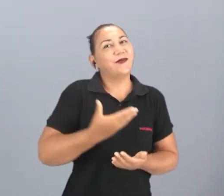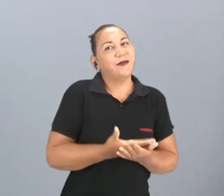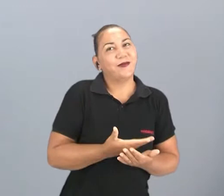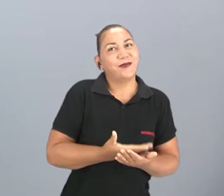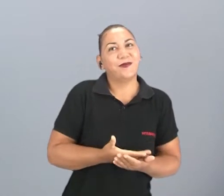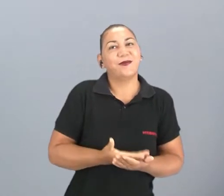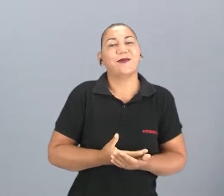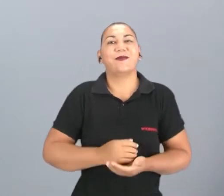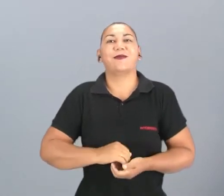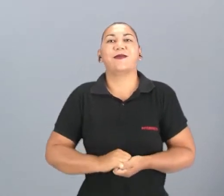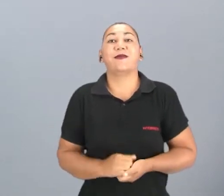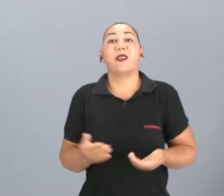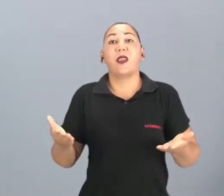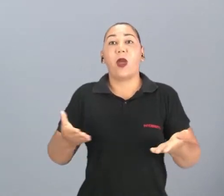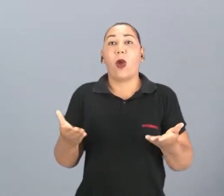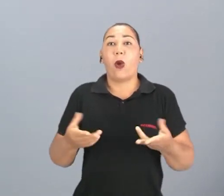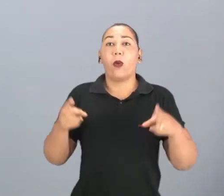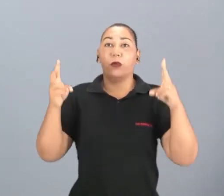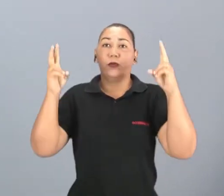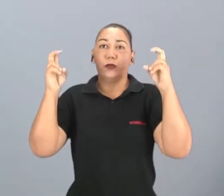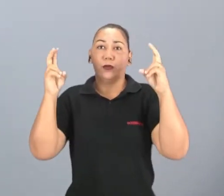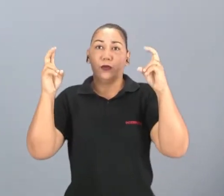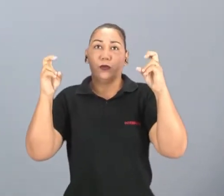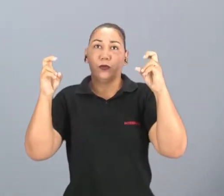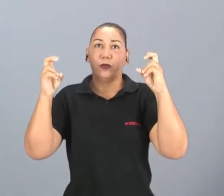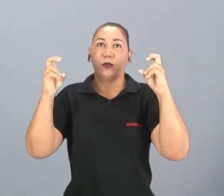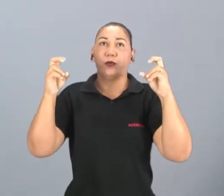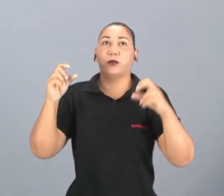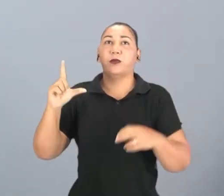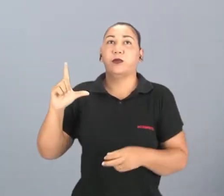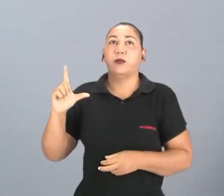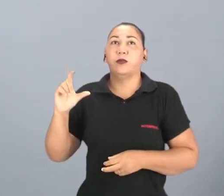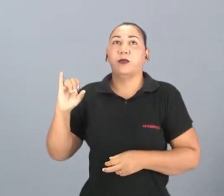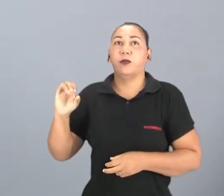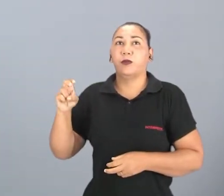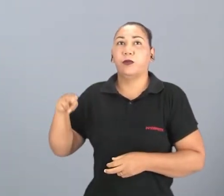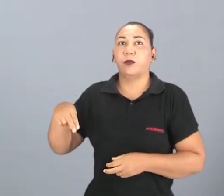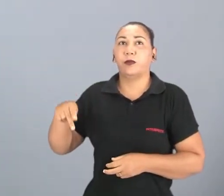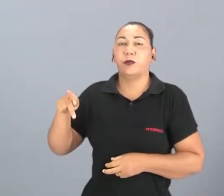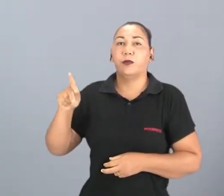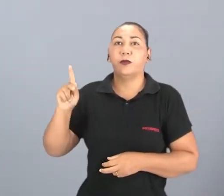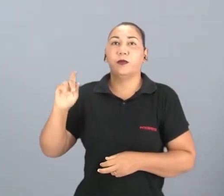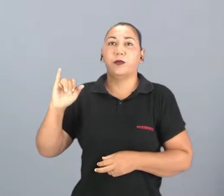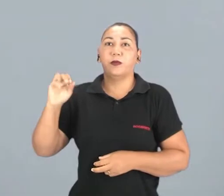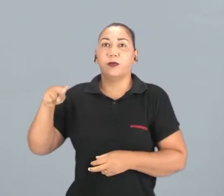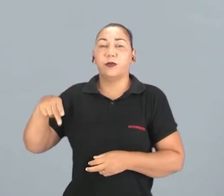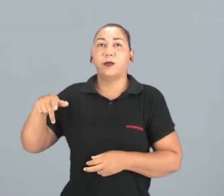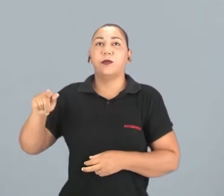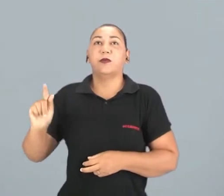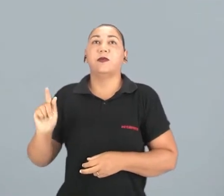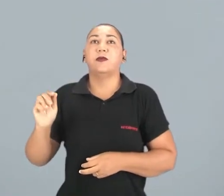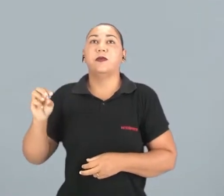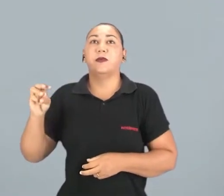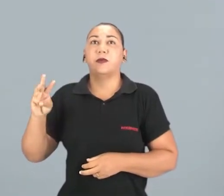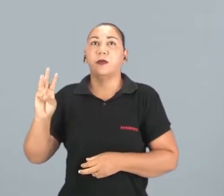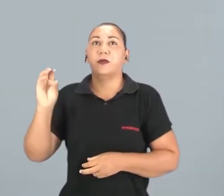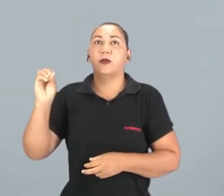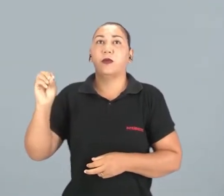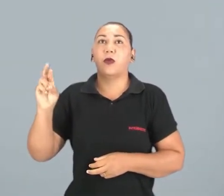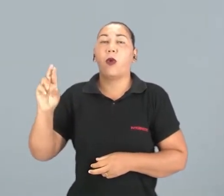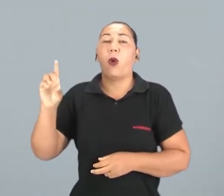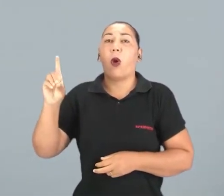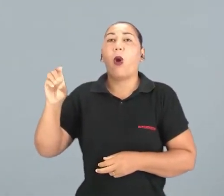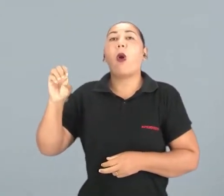aulas de inglês. Hoje nós vamos falar um pouquinho sobre linking words. Mas professora, por que eu tenho que aprender sobre essas palavras